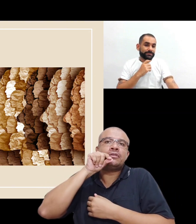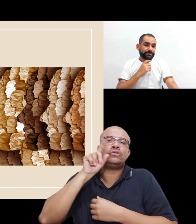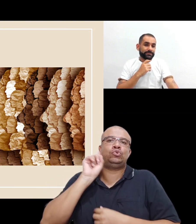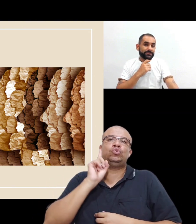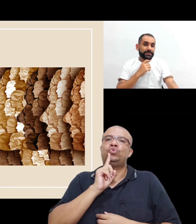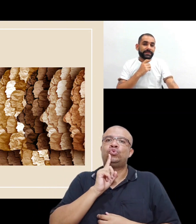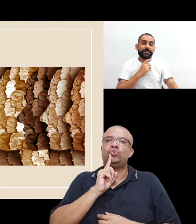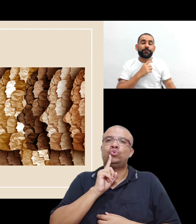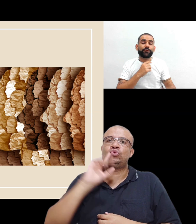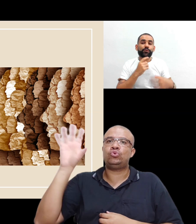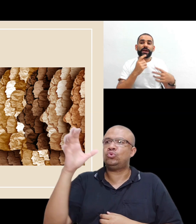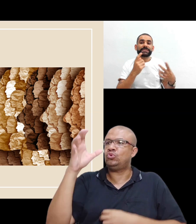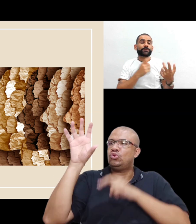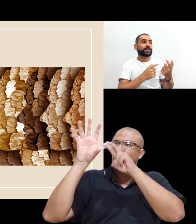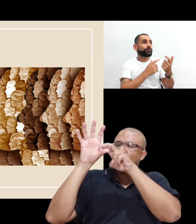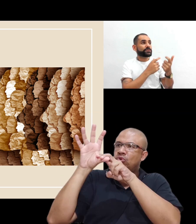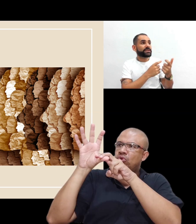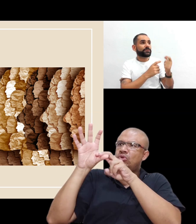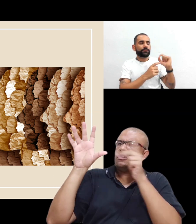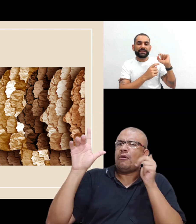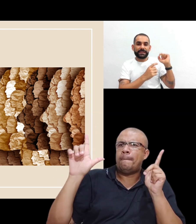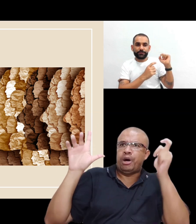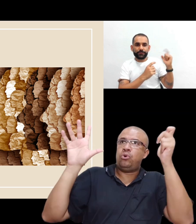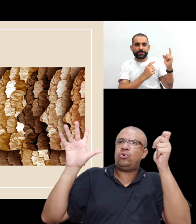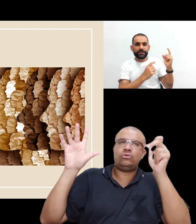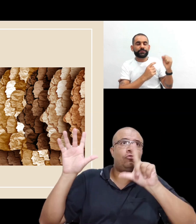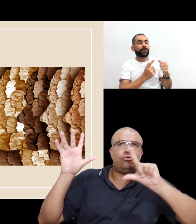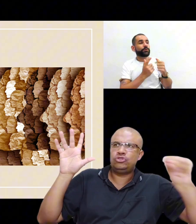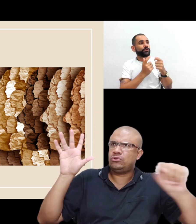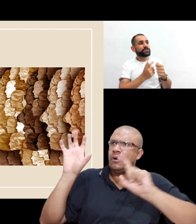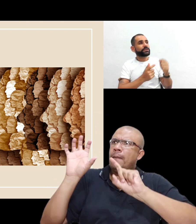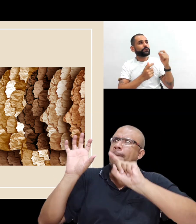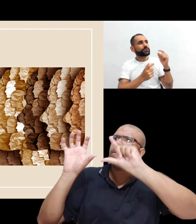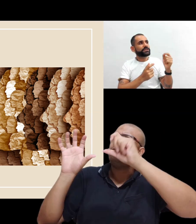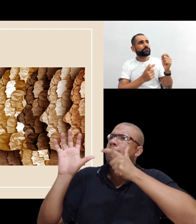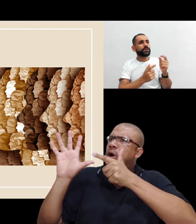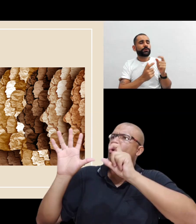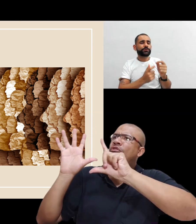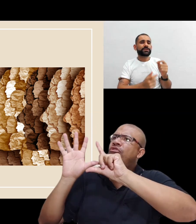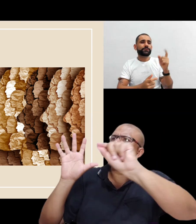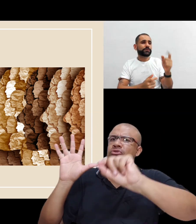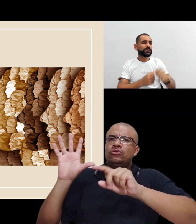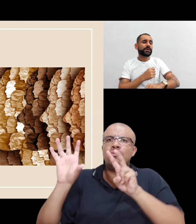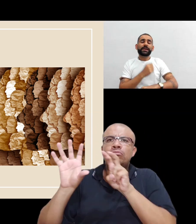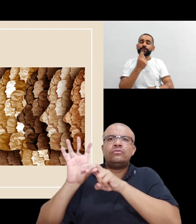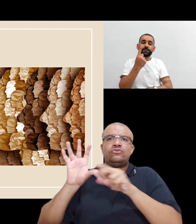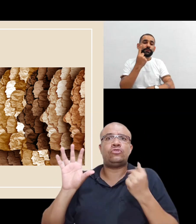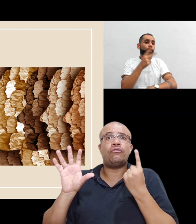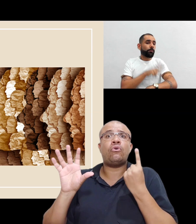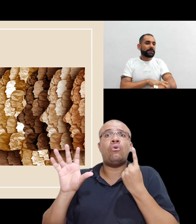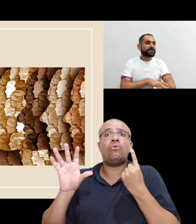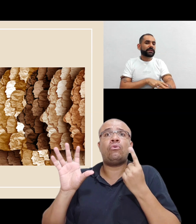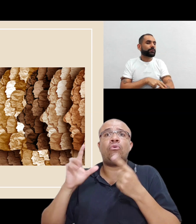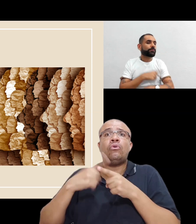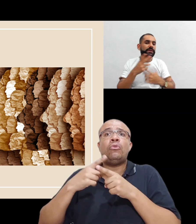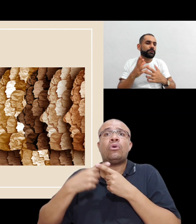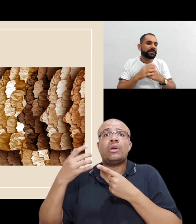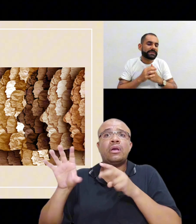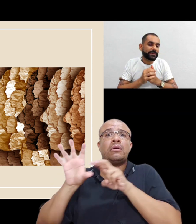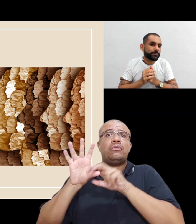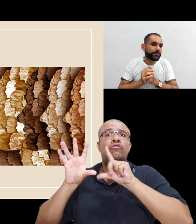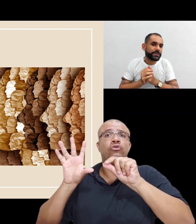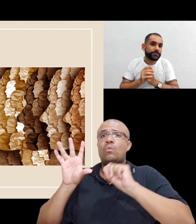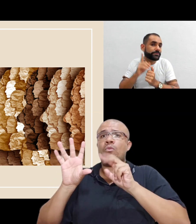exemplo. Que o caçador deu um tiro, o passarinho fugiu. Deu outro tiro, fugiu. Deu outro tiro, fugiu. Só que ficou um passarinho. Por